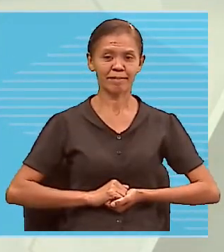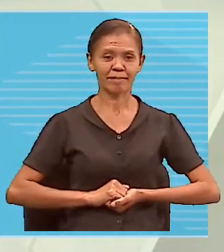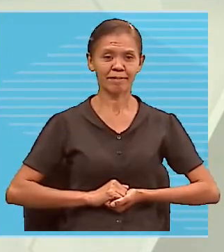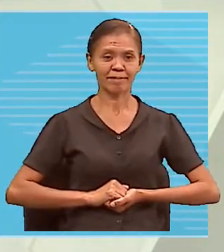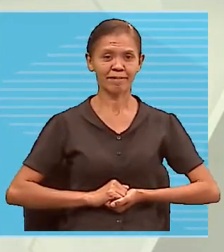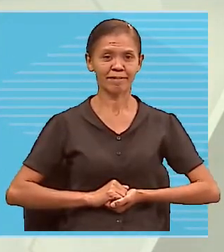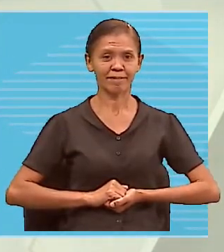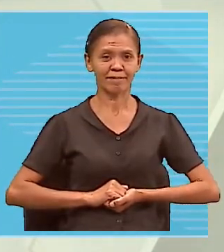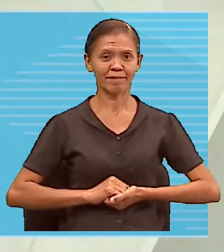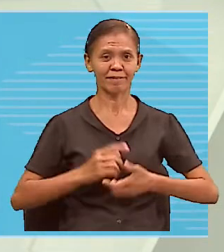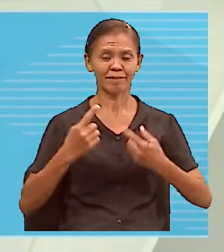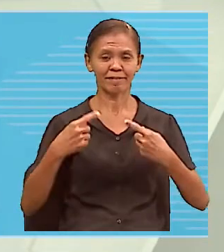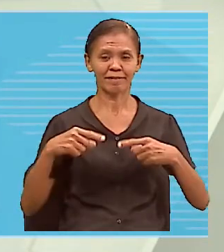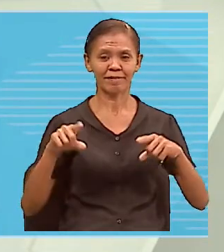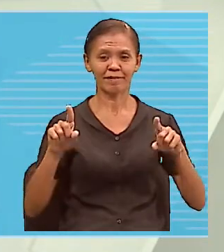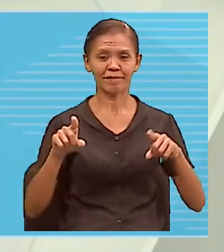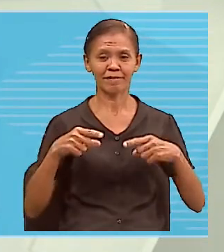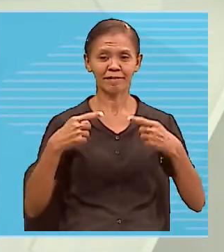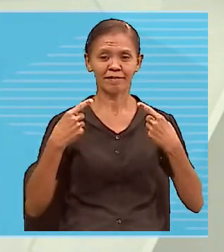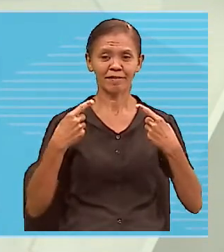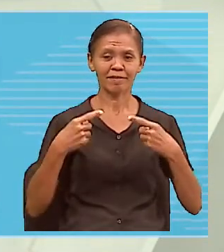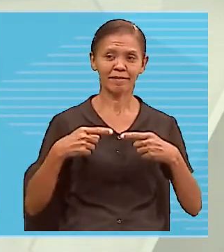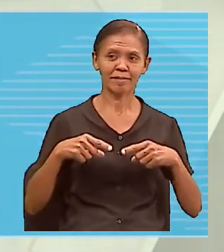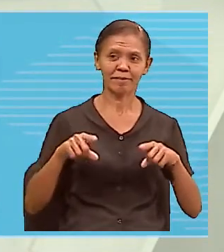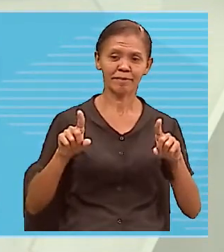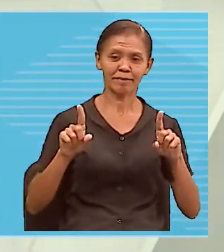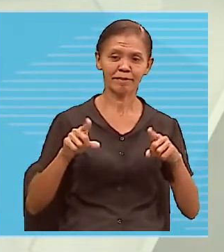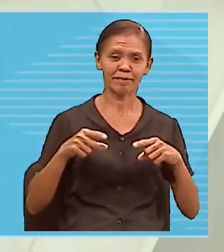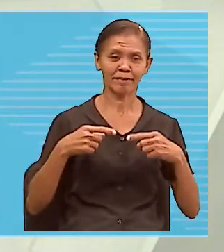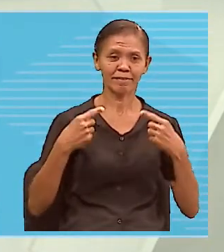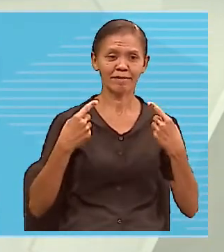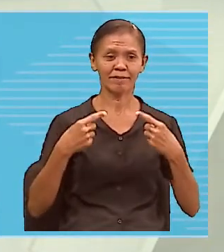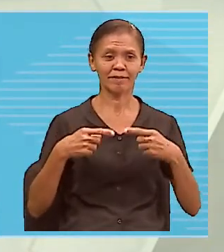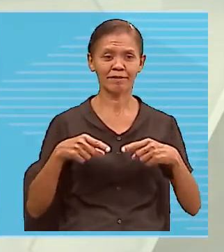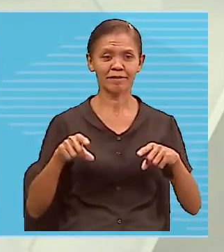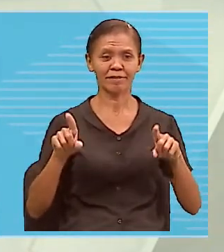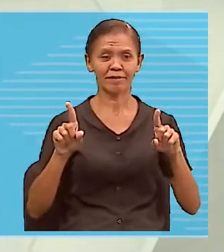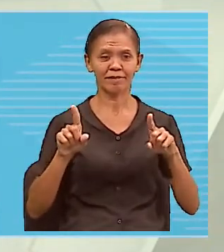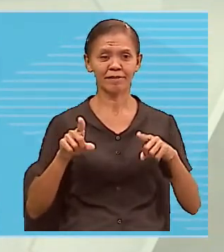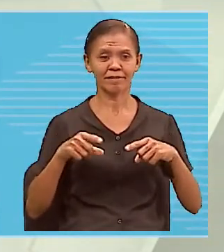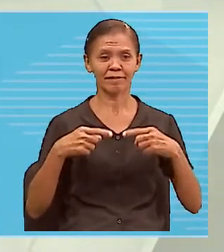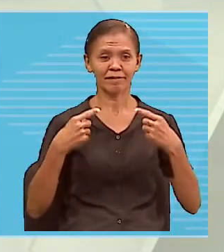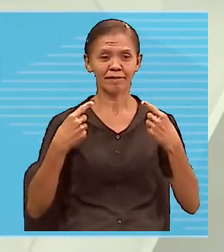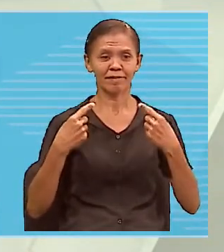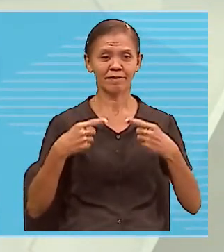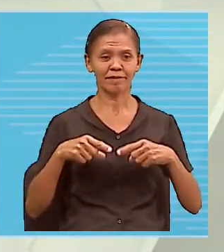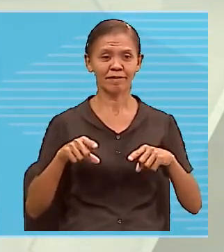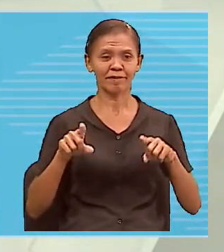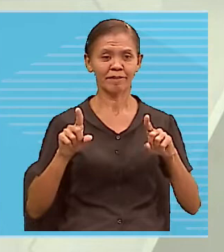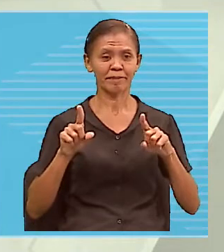Milhões de mundos e universos tão reais quanto a nossa imaginação.